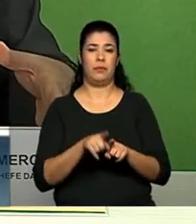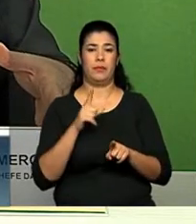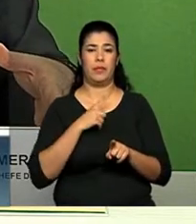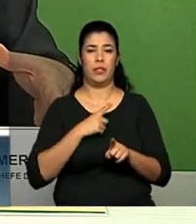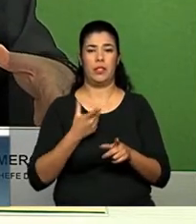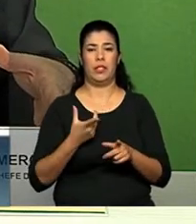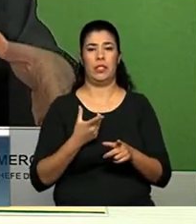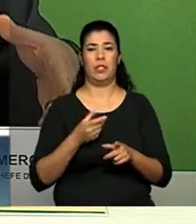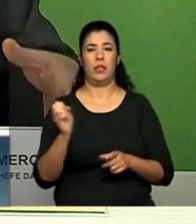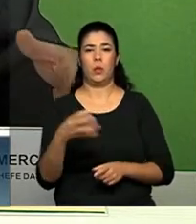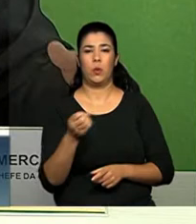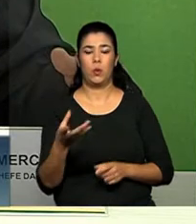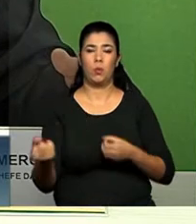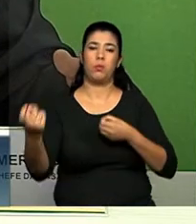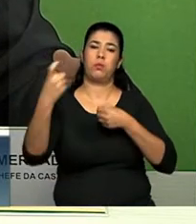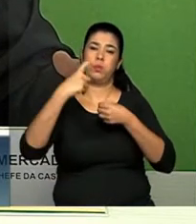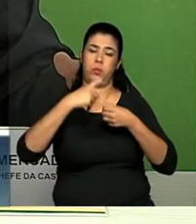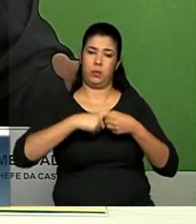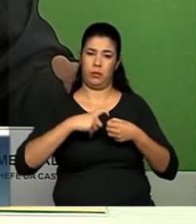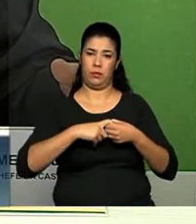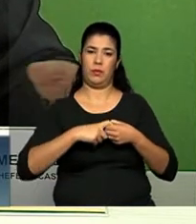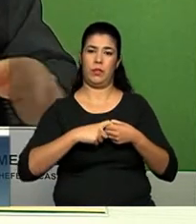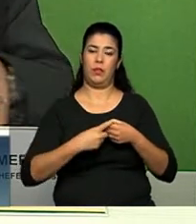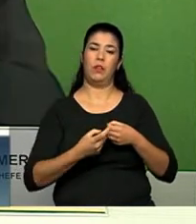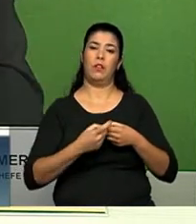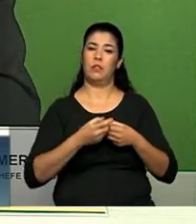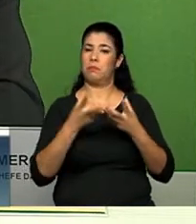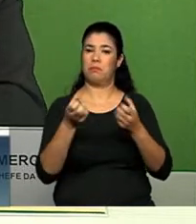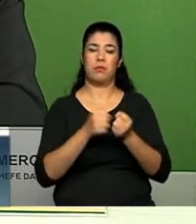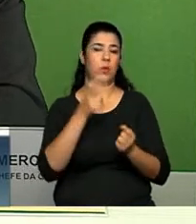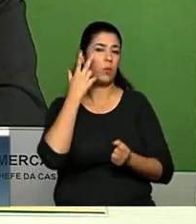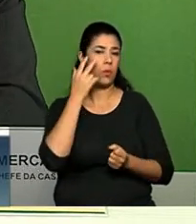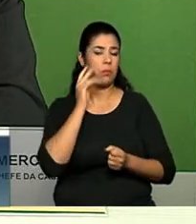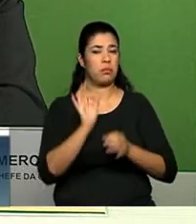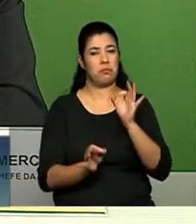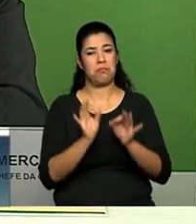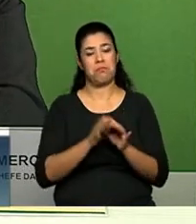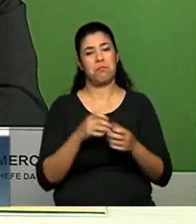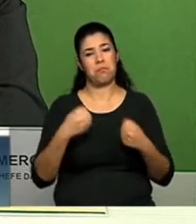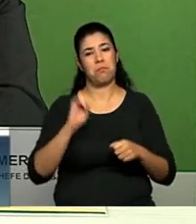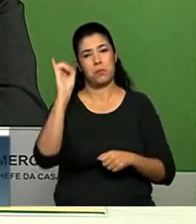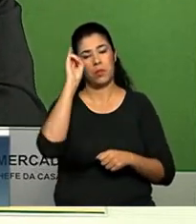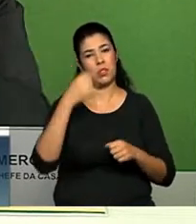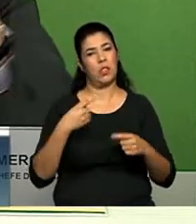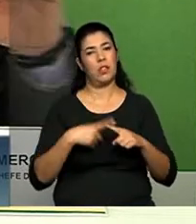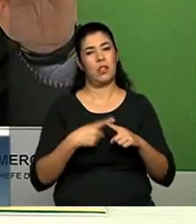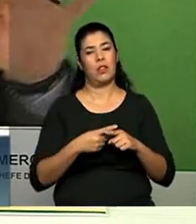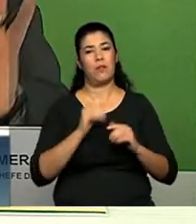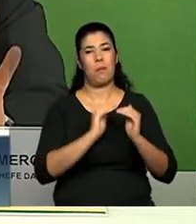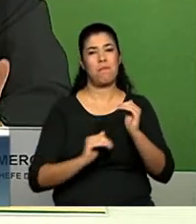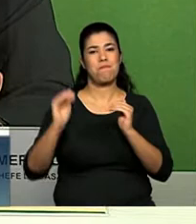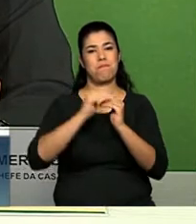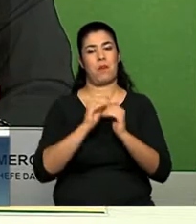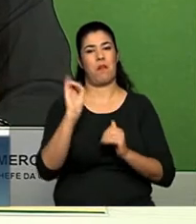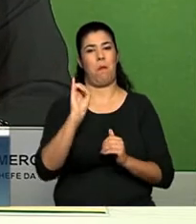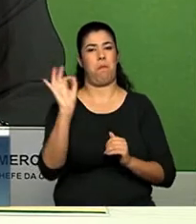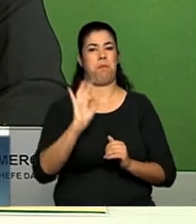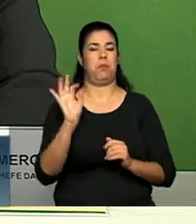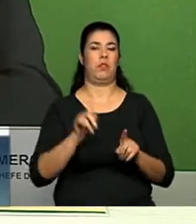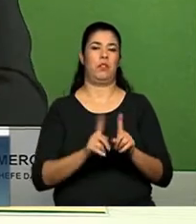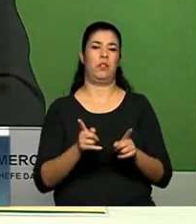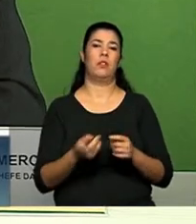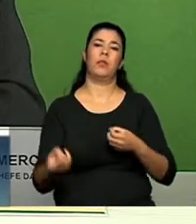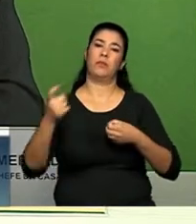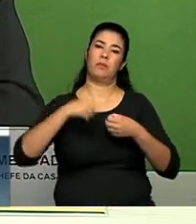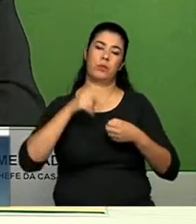porta de retorno ao padrão anterior, se julgar necessário. Por isso, não é aumento de carga tributária. Ela volta exatamente como era antes.